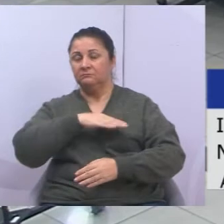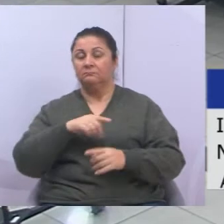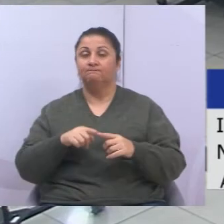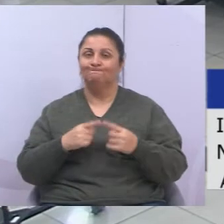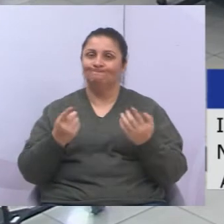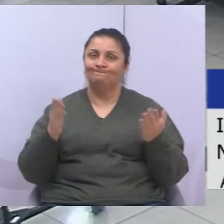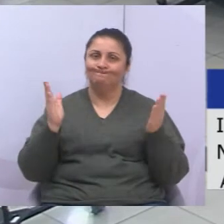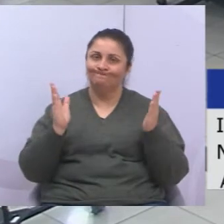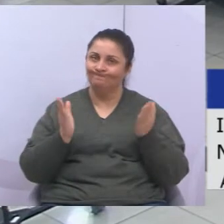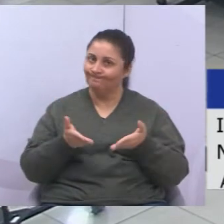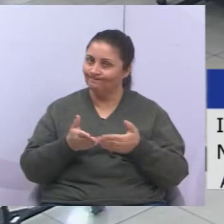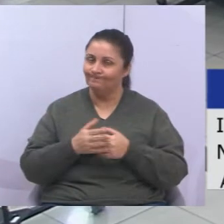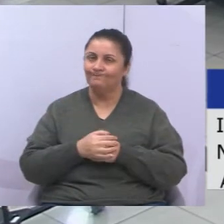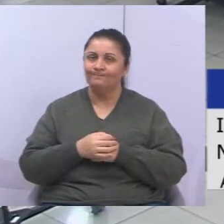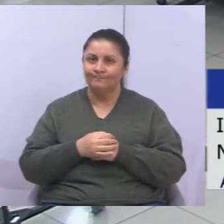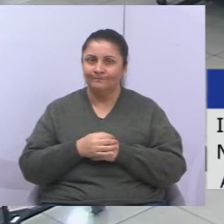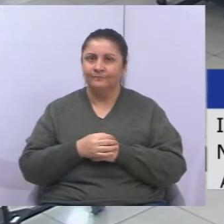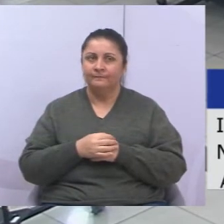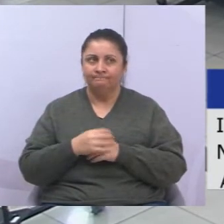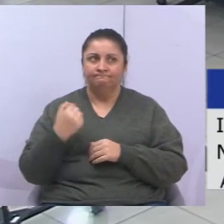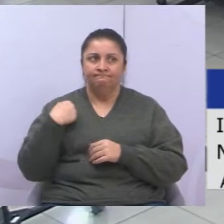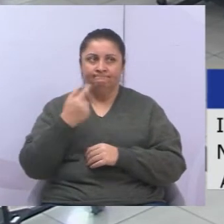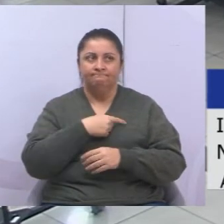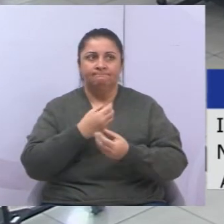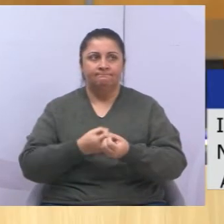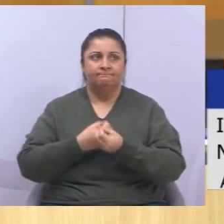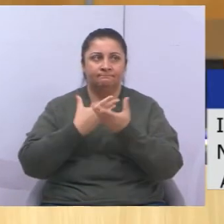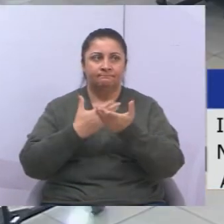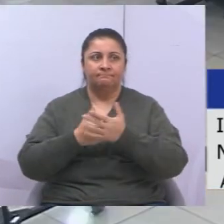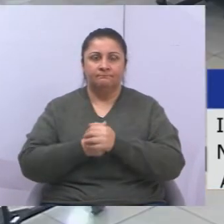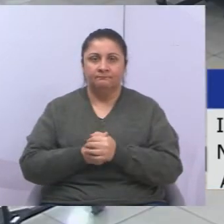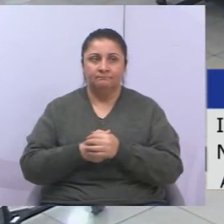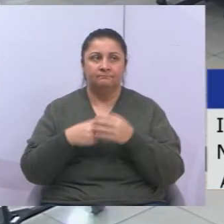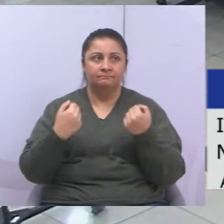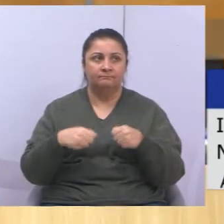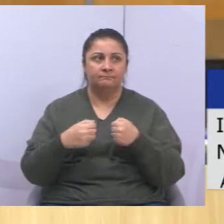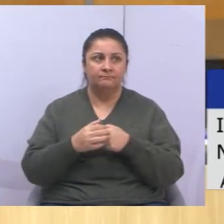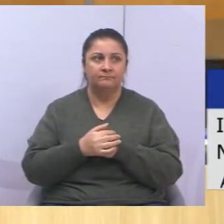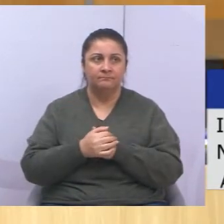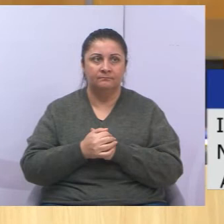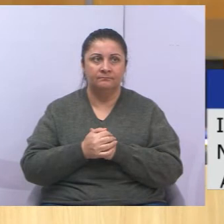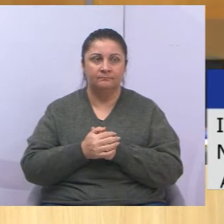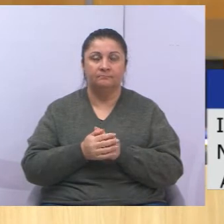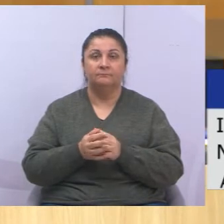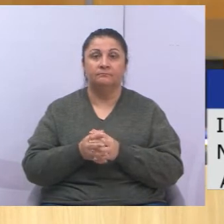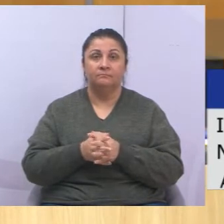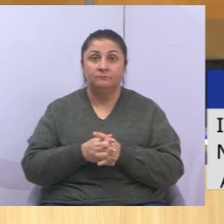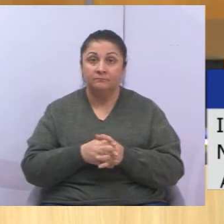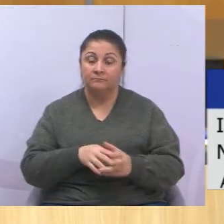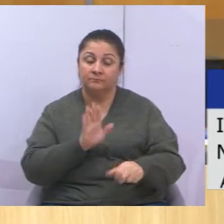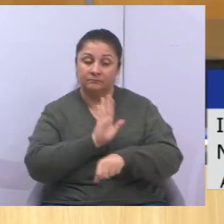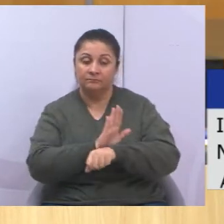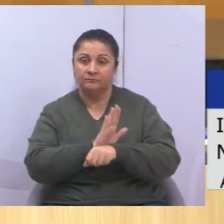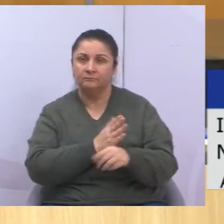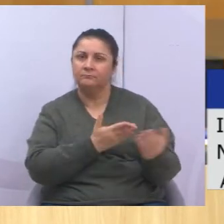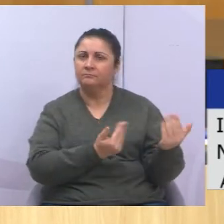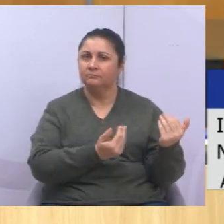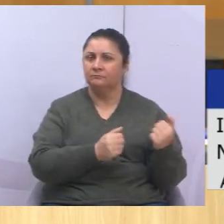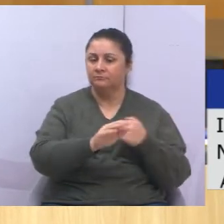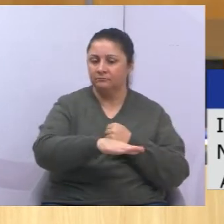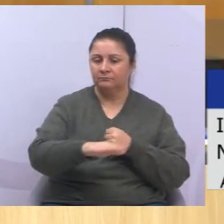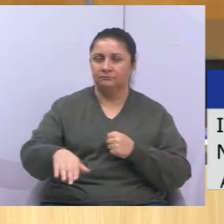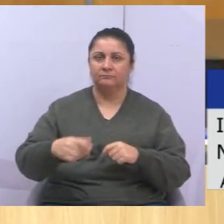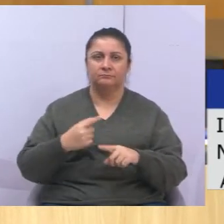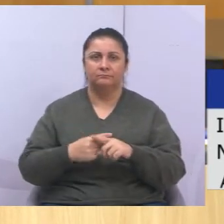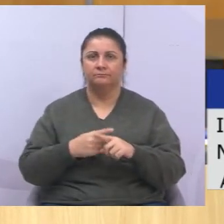hoje, muitas vezes a gente comenta aqui, né, que tem que investir na juventude, nas crianças, porque senão o